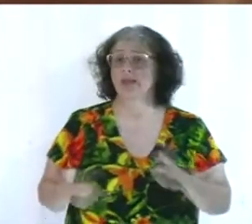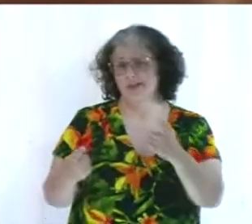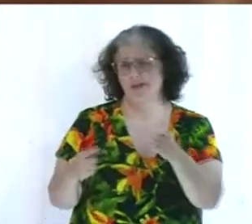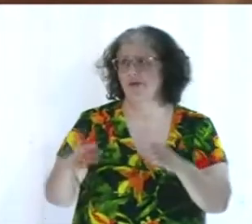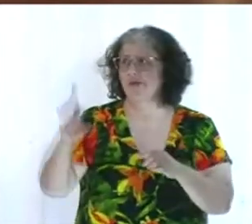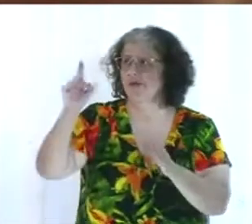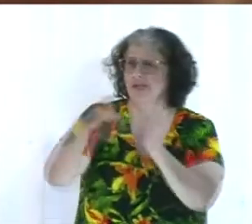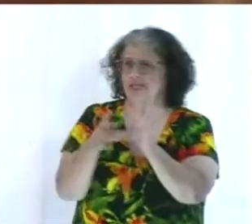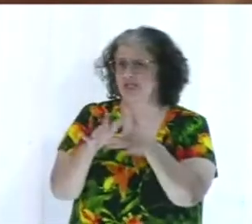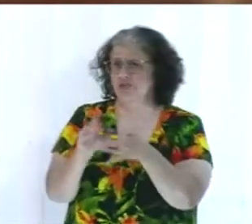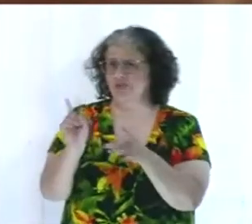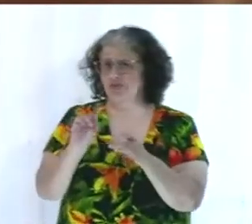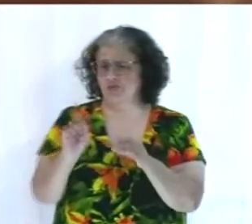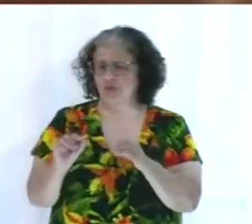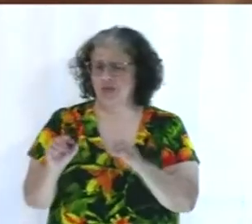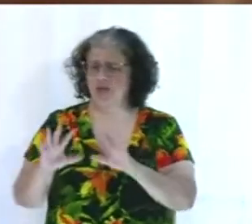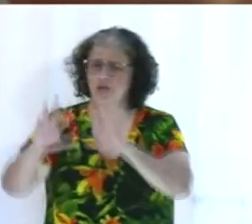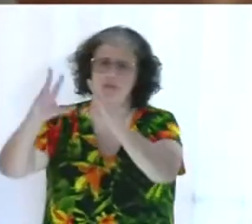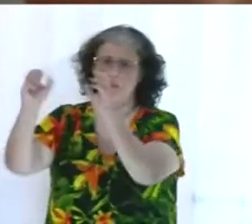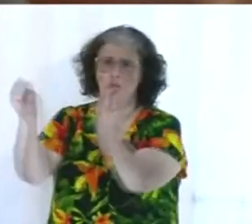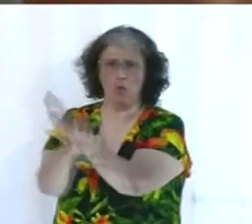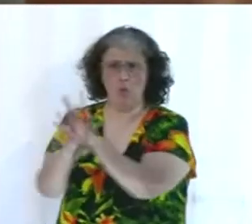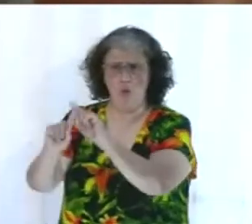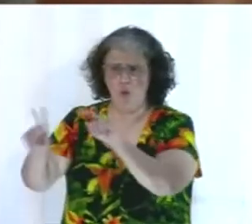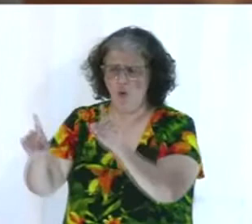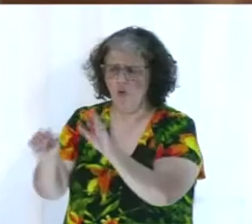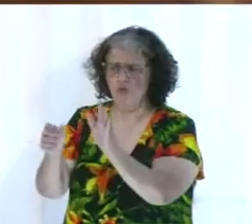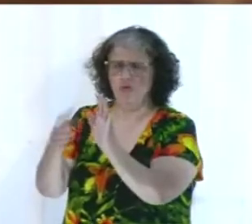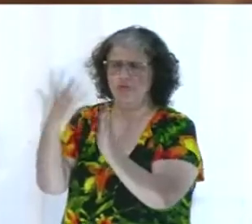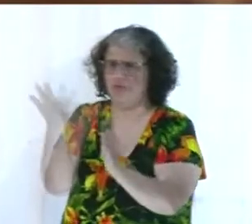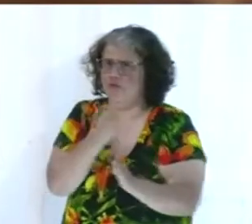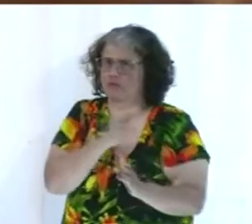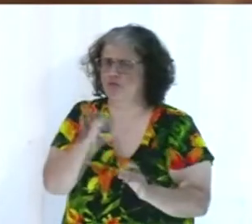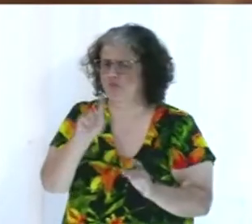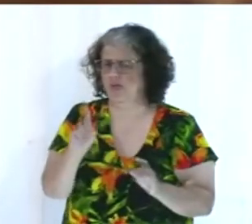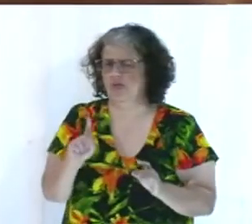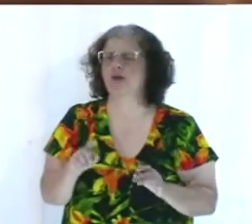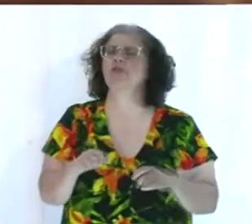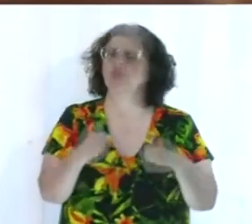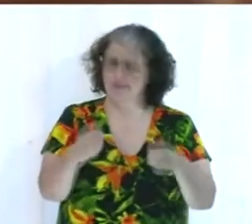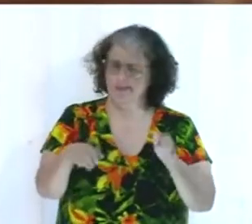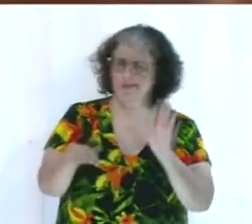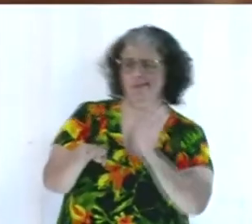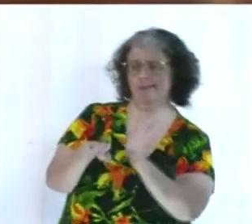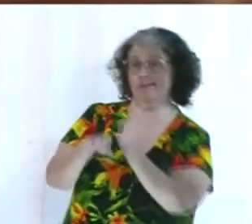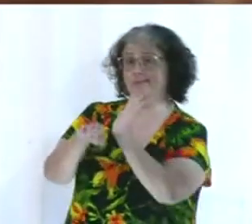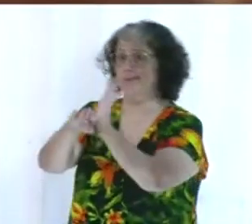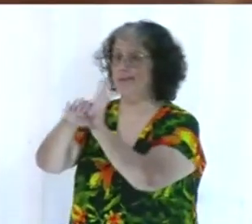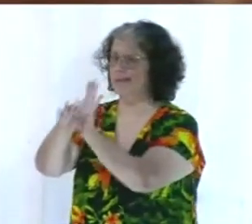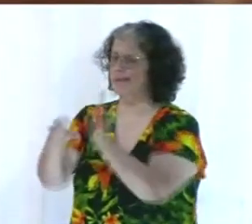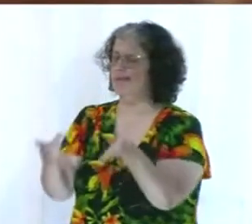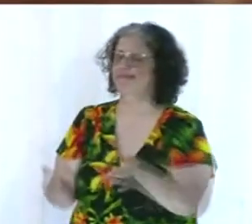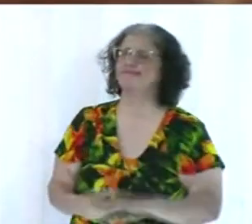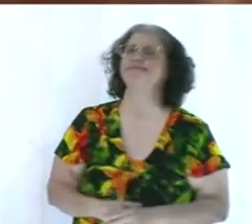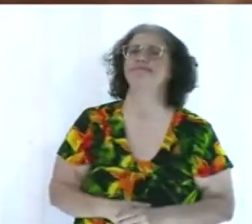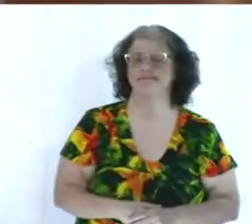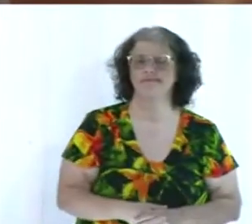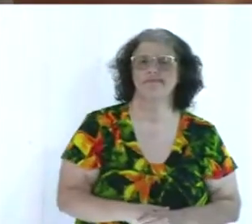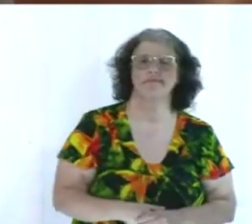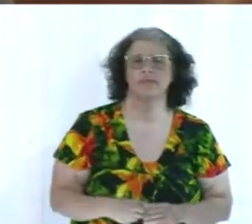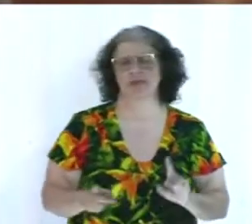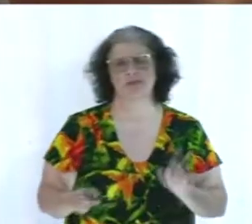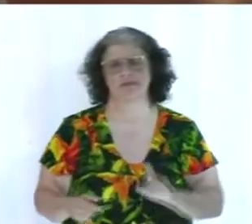Aliás, nós não ensinamos e não cremos assim. É interessante que Paulo, aqui mesmo, ele vai falar isso. Olha só, meus irmãos,